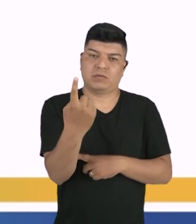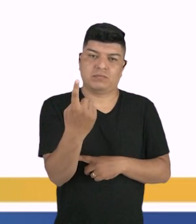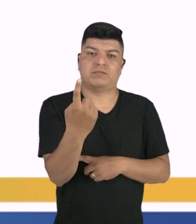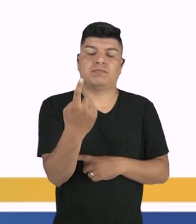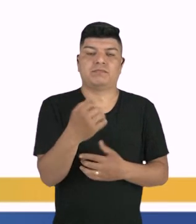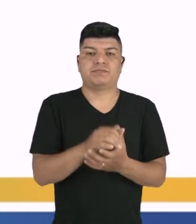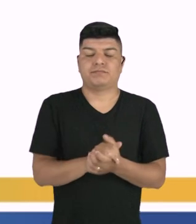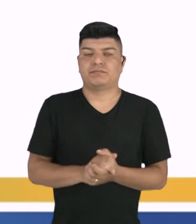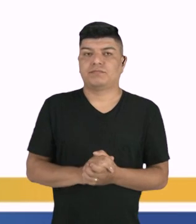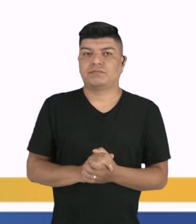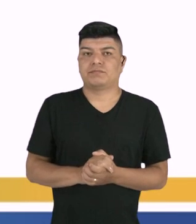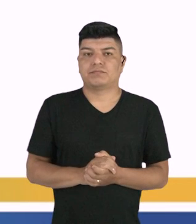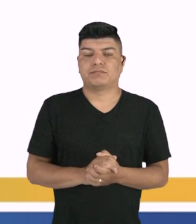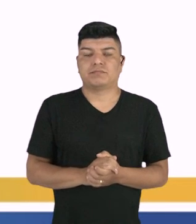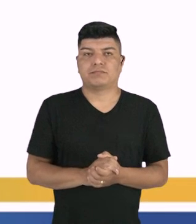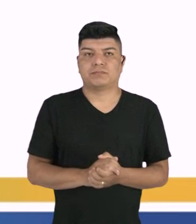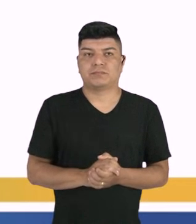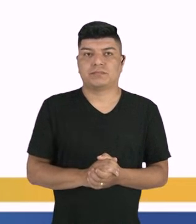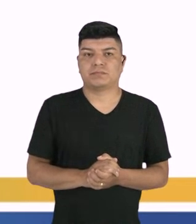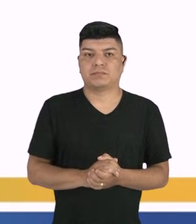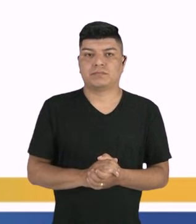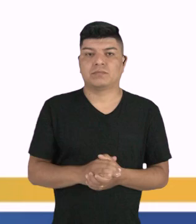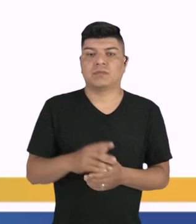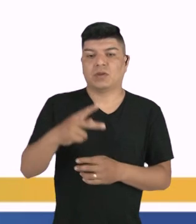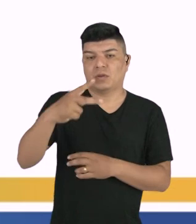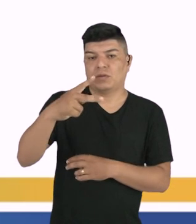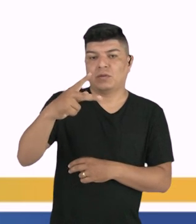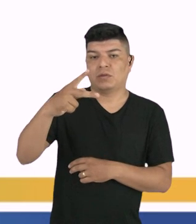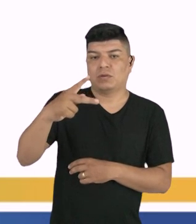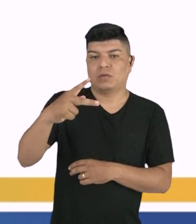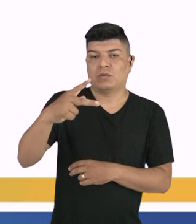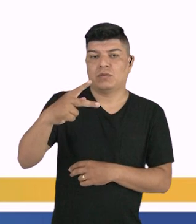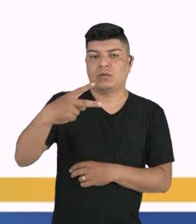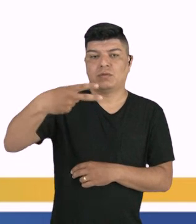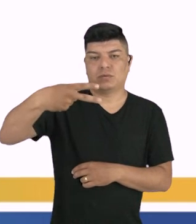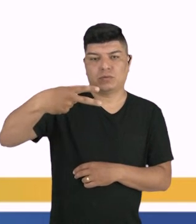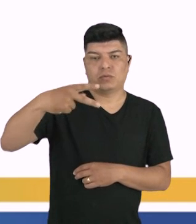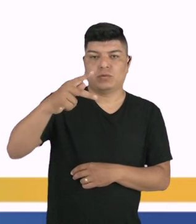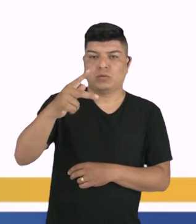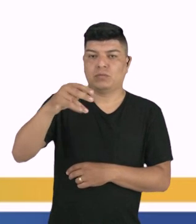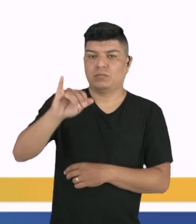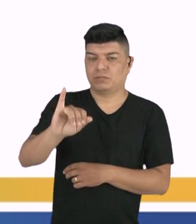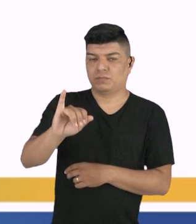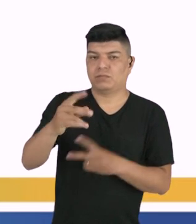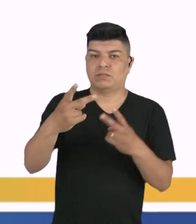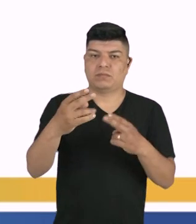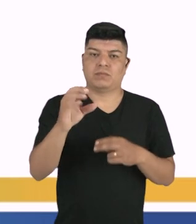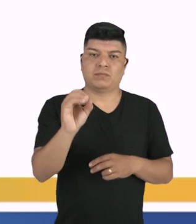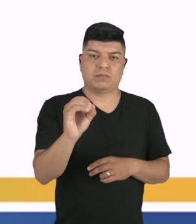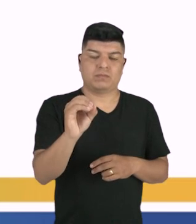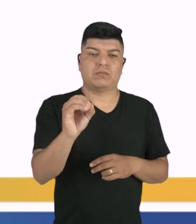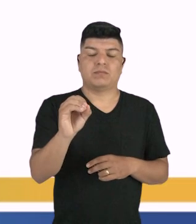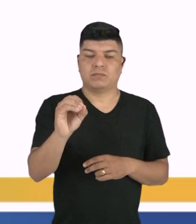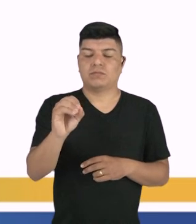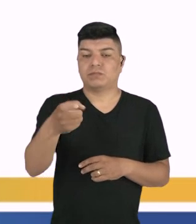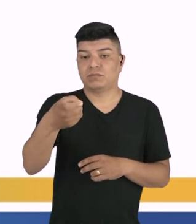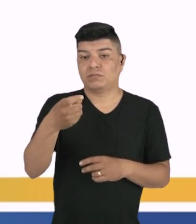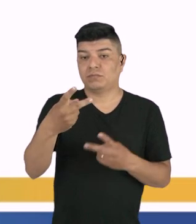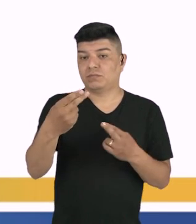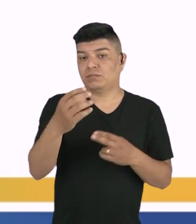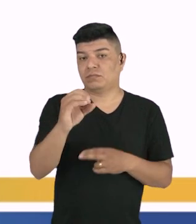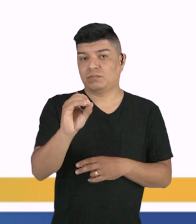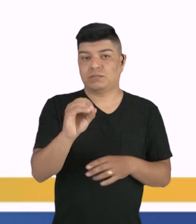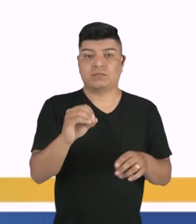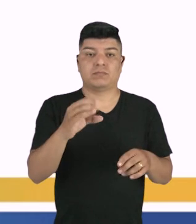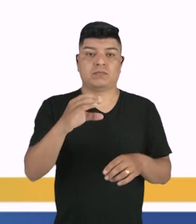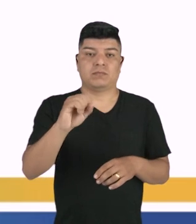a 1. E 2π também, né? Mas, nesse caso, cosseno igual a 0, x igual a 0. E para